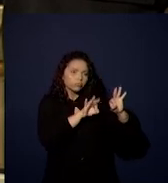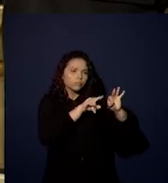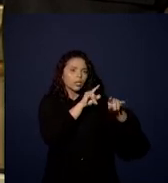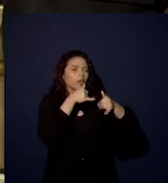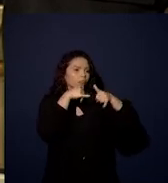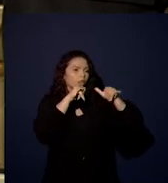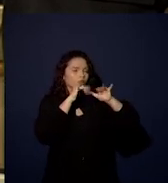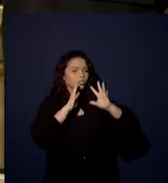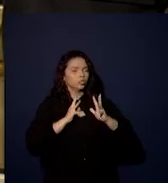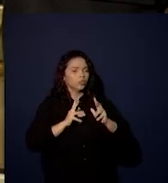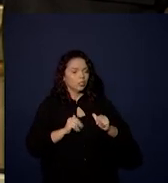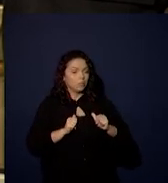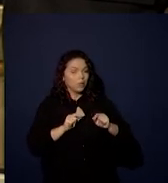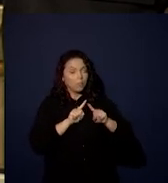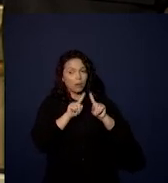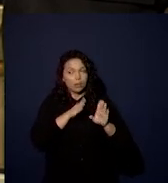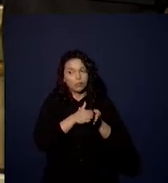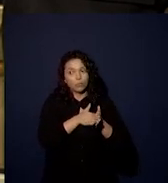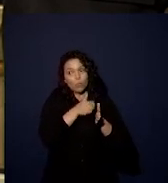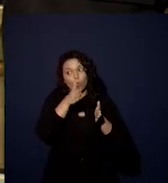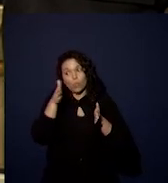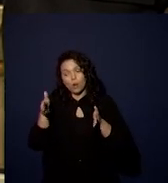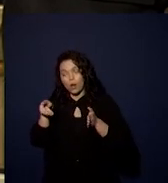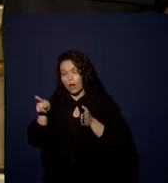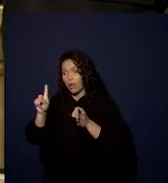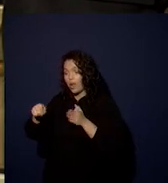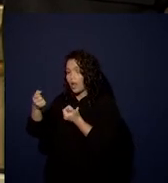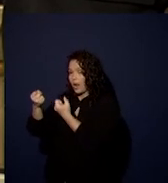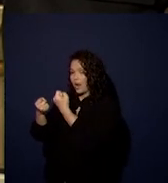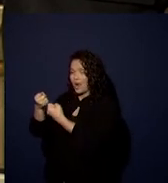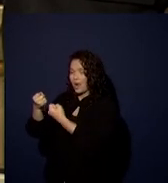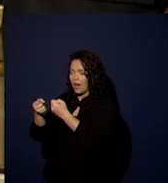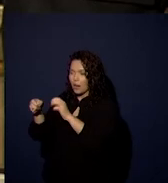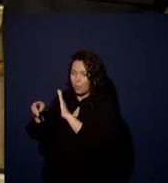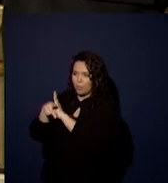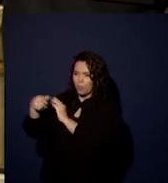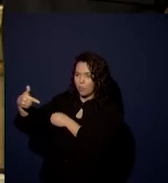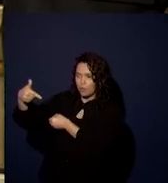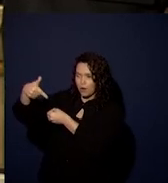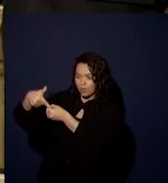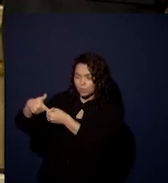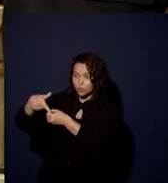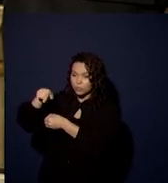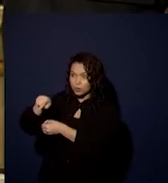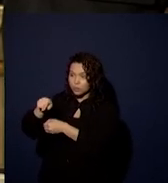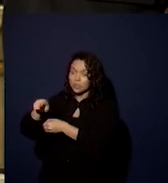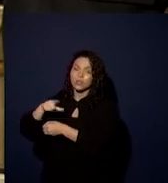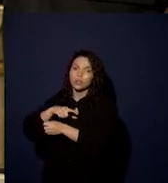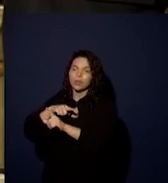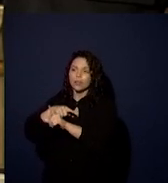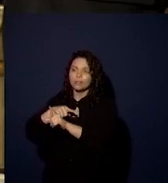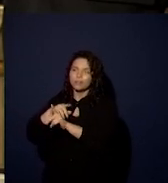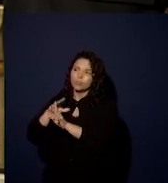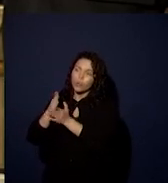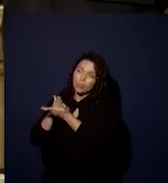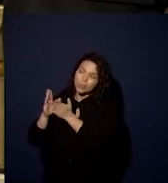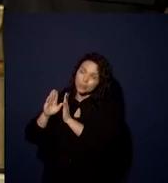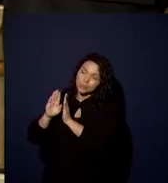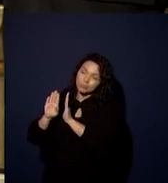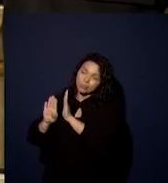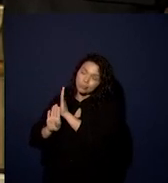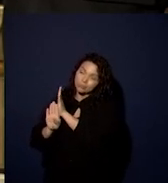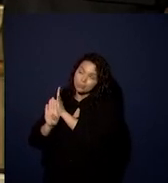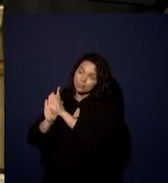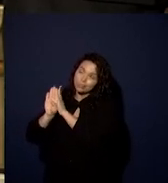que os intensivos já já começam a ter curvas de opex que tem um